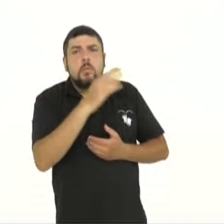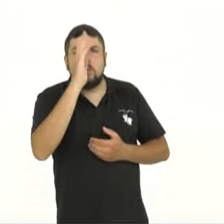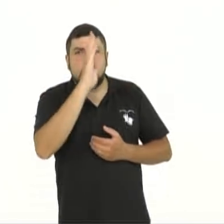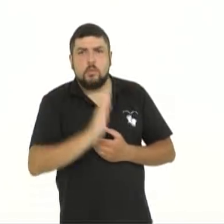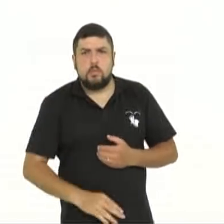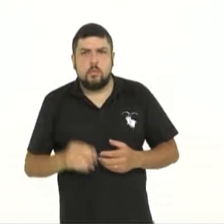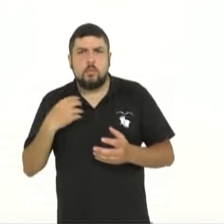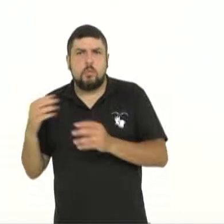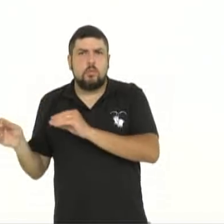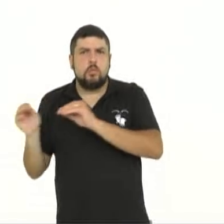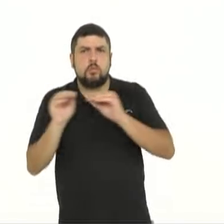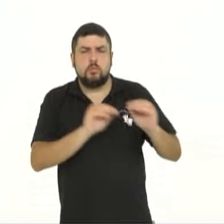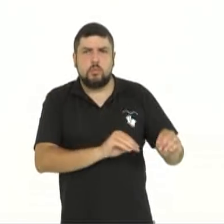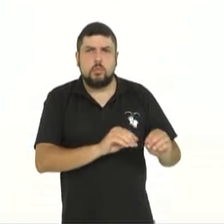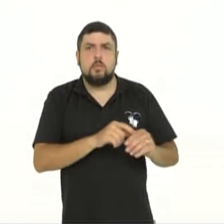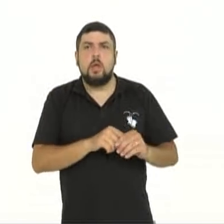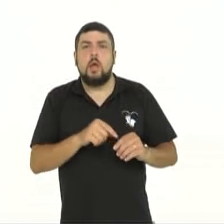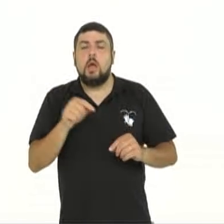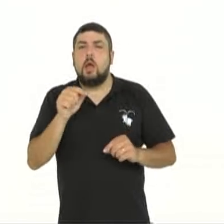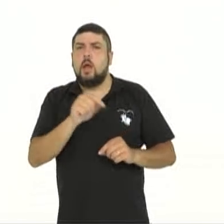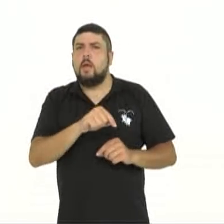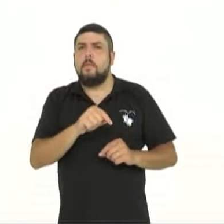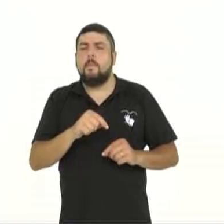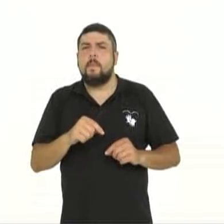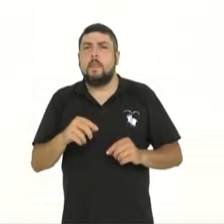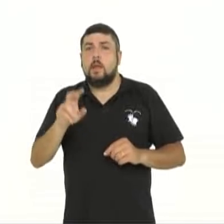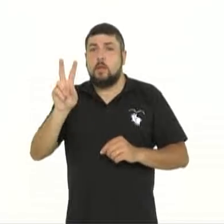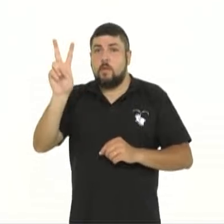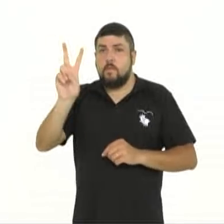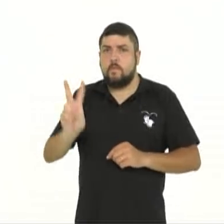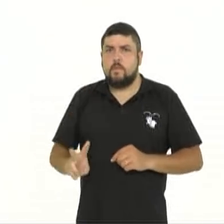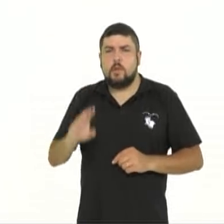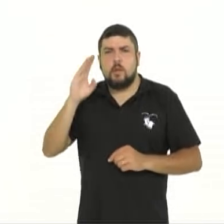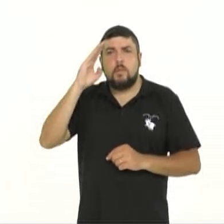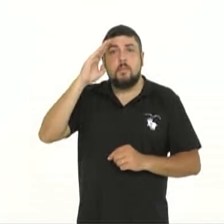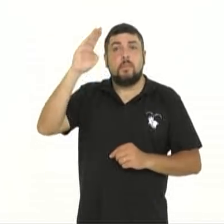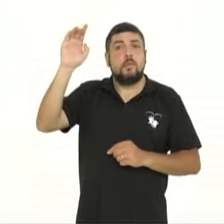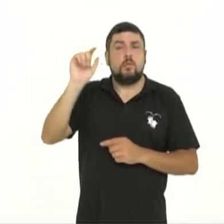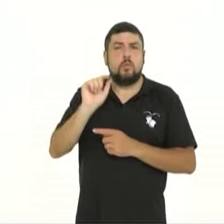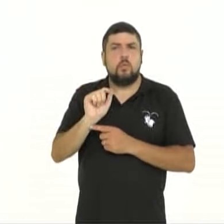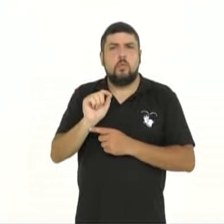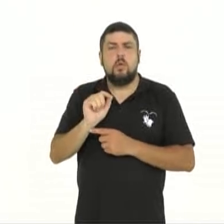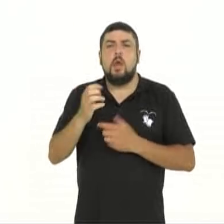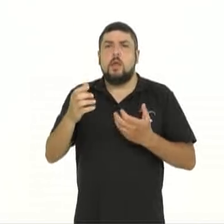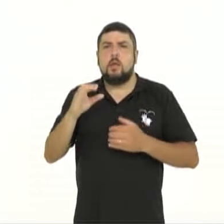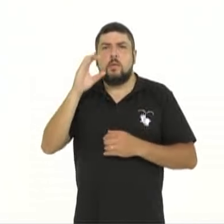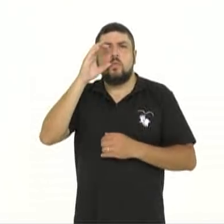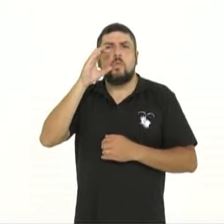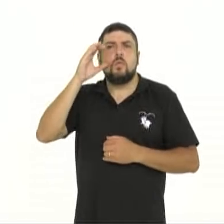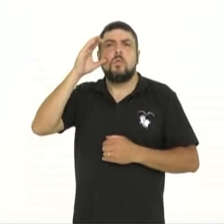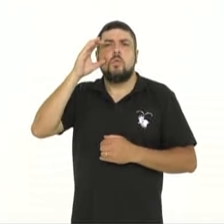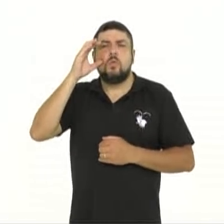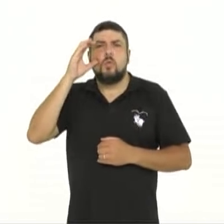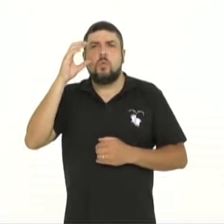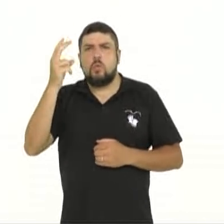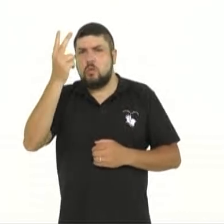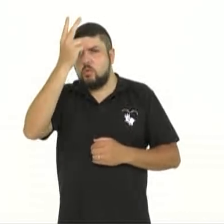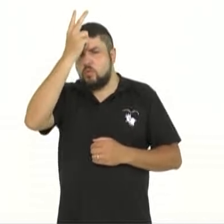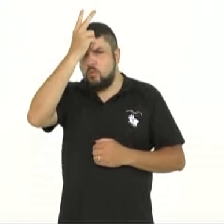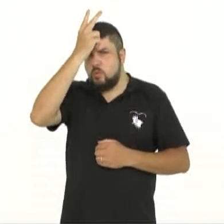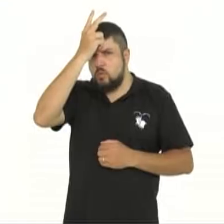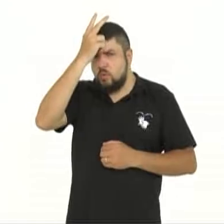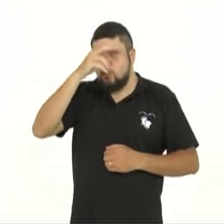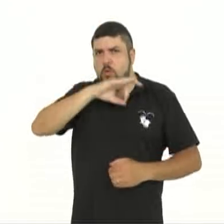o país não é o principal destino dos venezuelanos, que preferem Colômbia, Peru, Chile, Equador